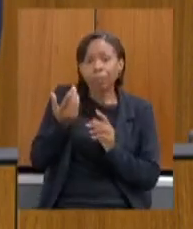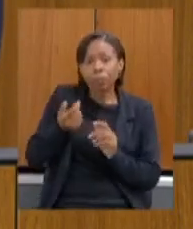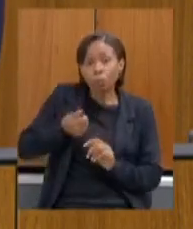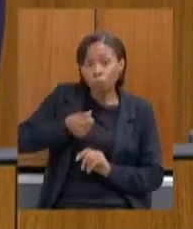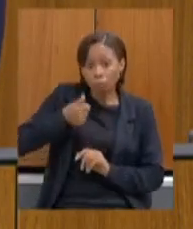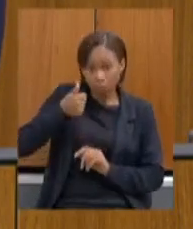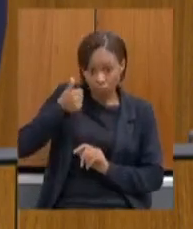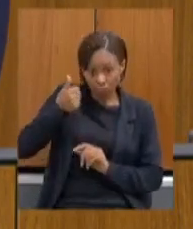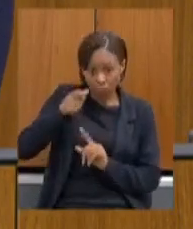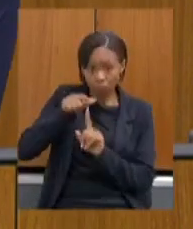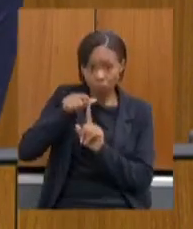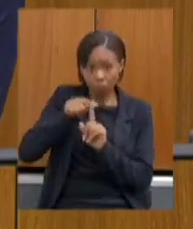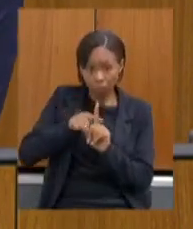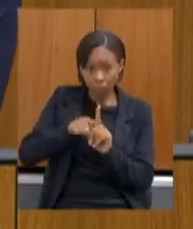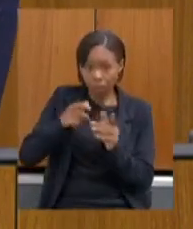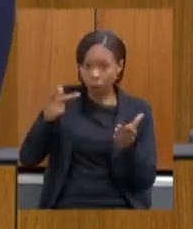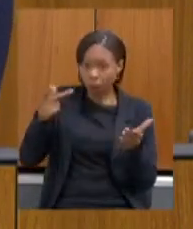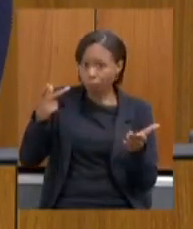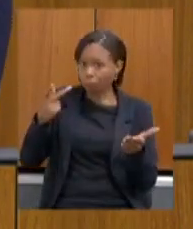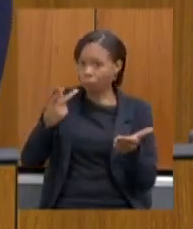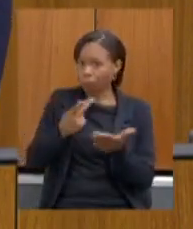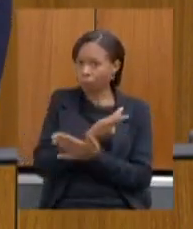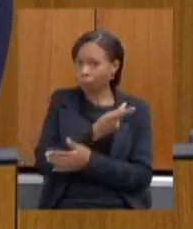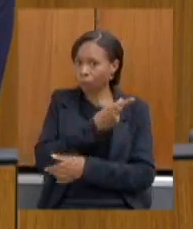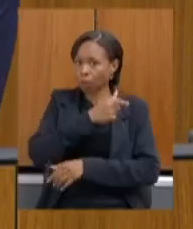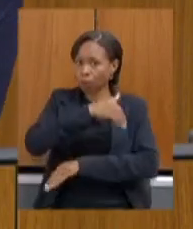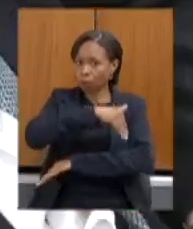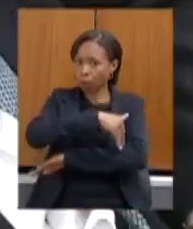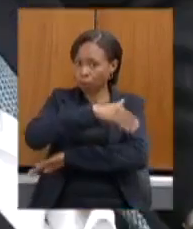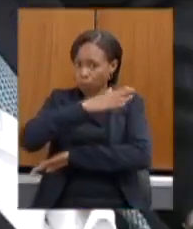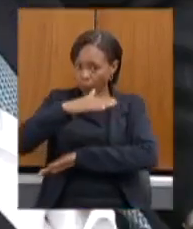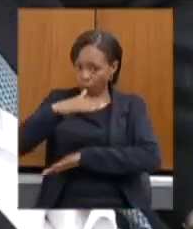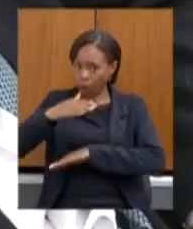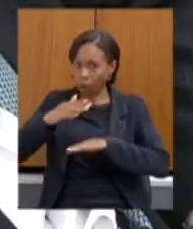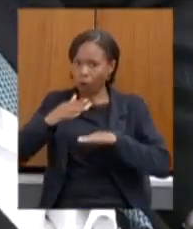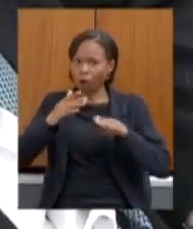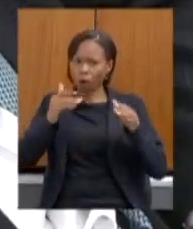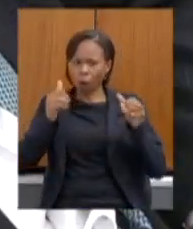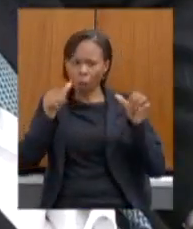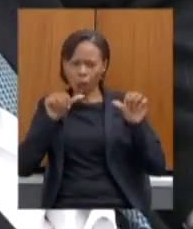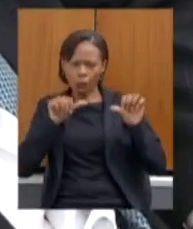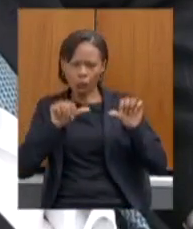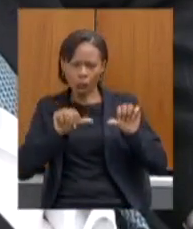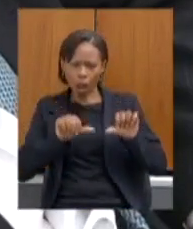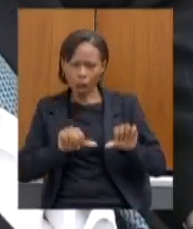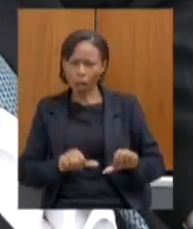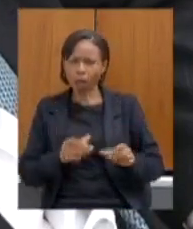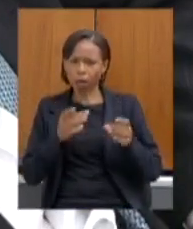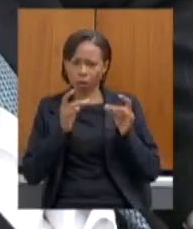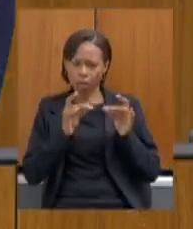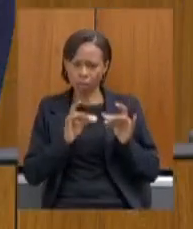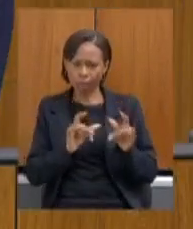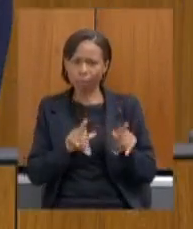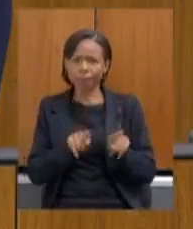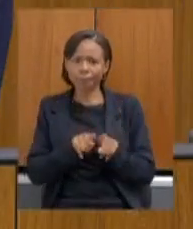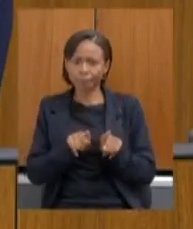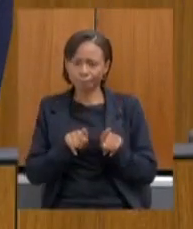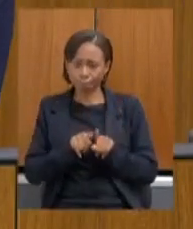o desastre de Brumadinho, que foi uma catástrofe. O deputado da Serviço também cumprimentava, brilhante